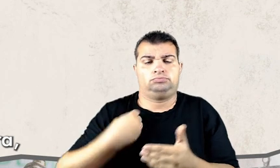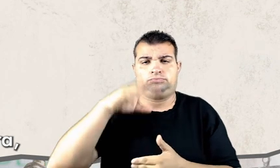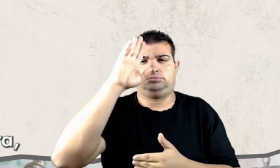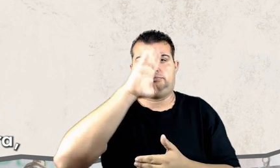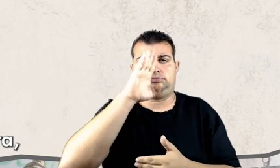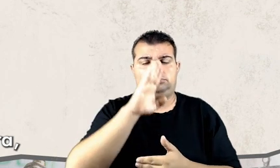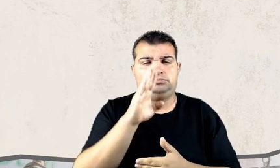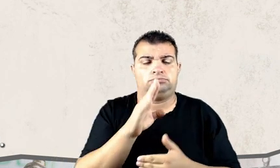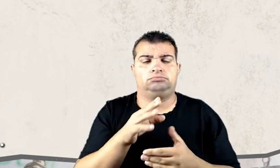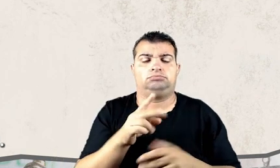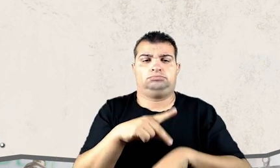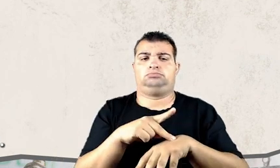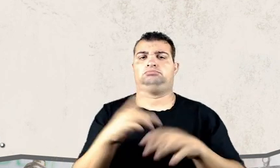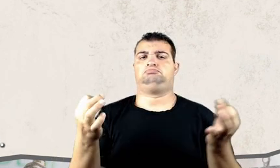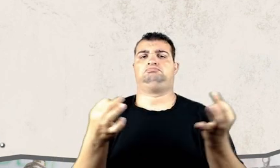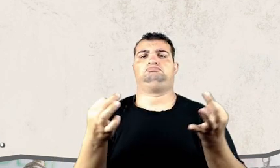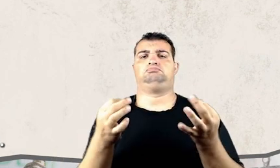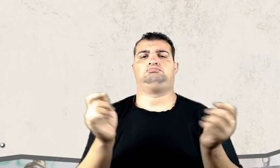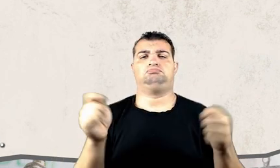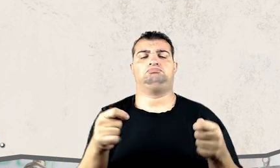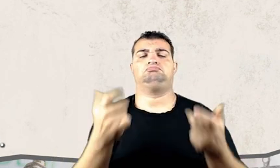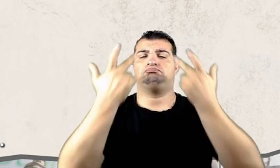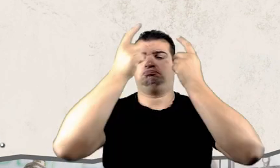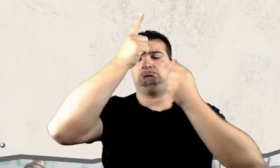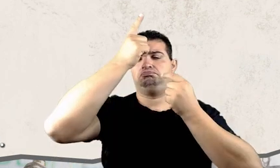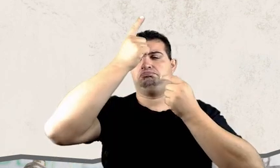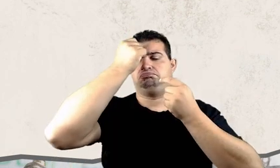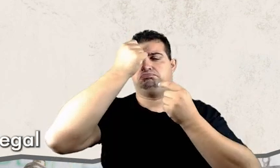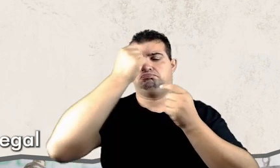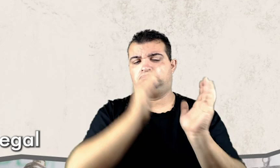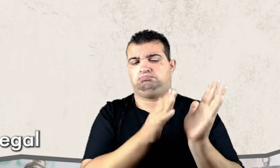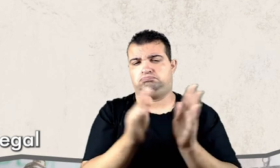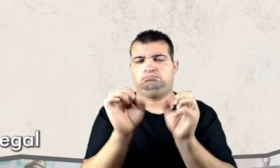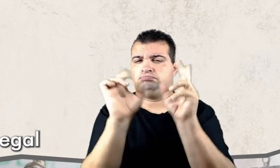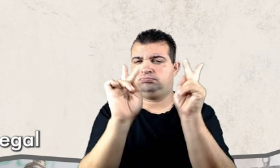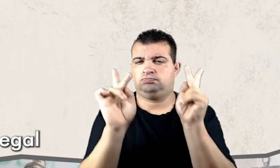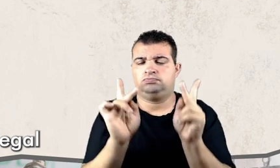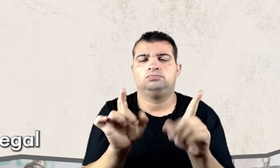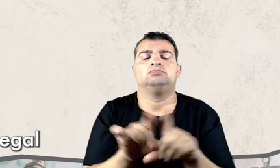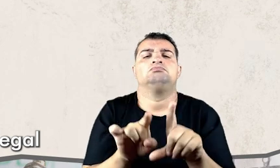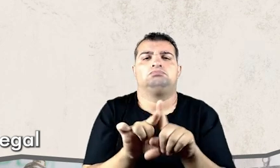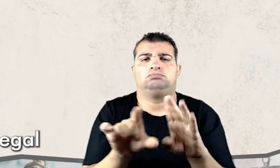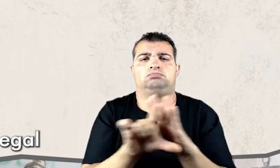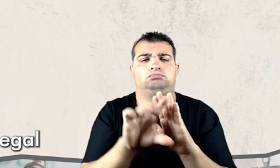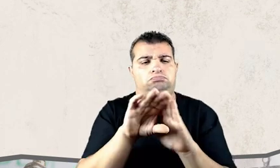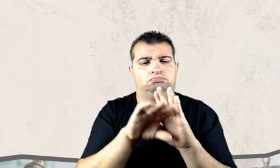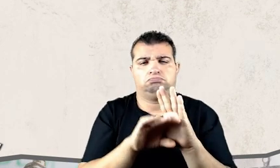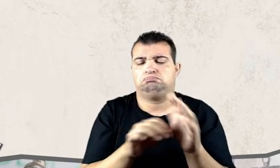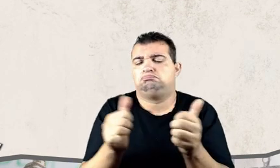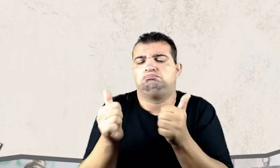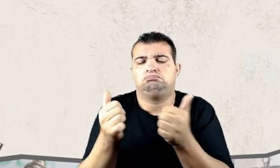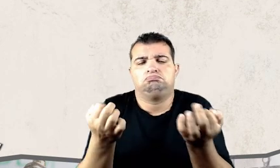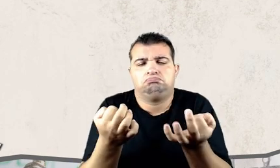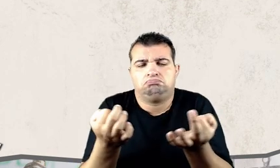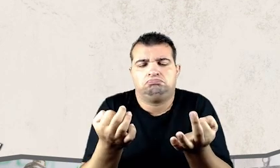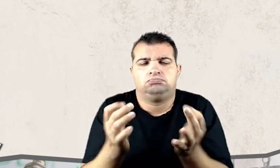da vida brasileira uma nação perfeitamente tranquilizada, com ordem, paz e um regime legal